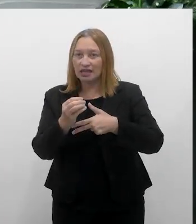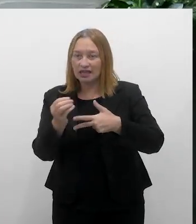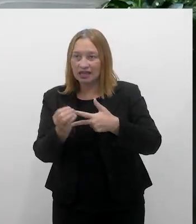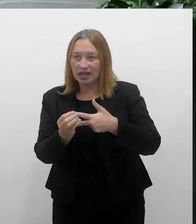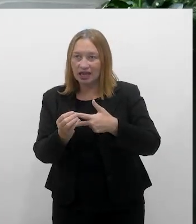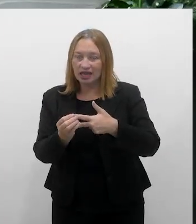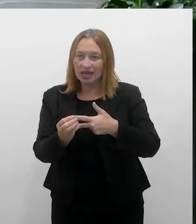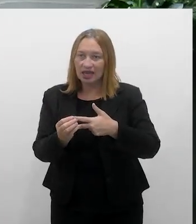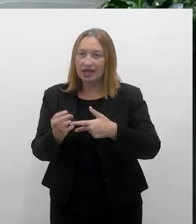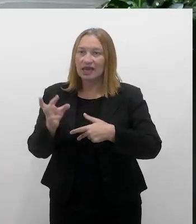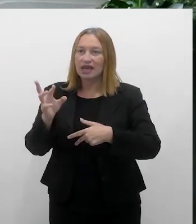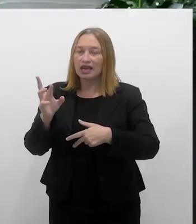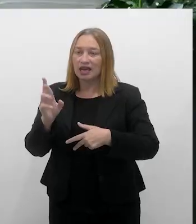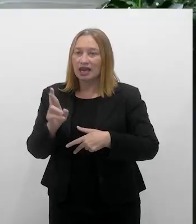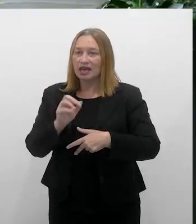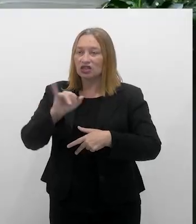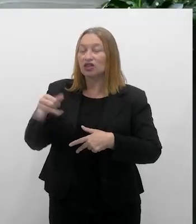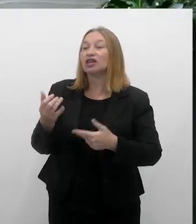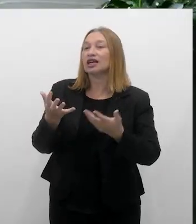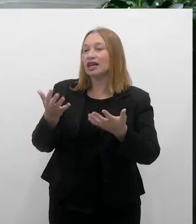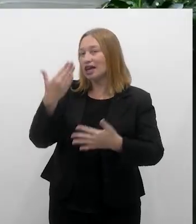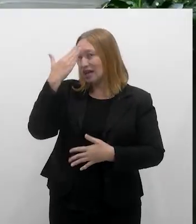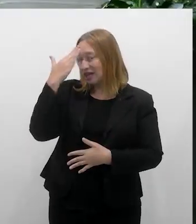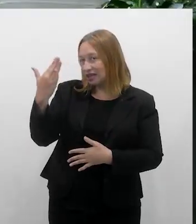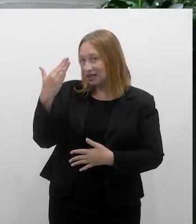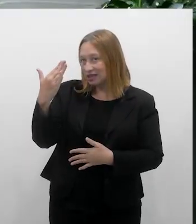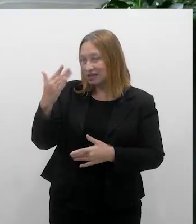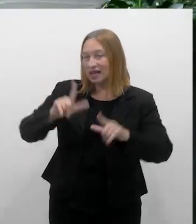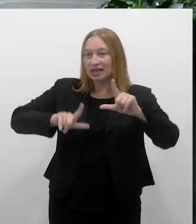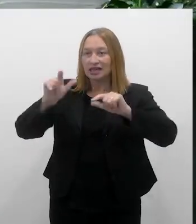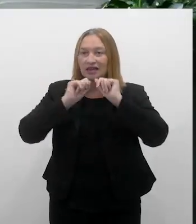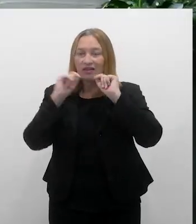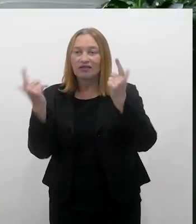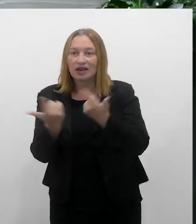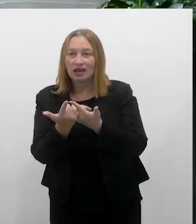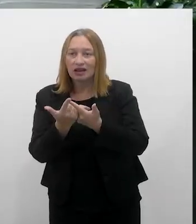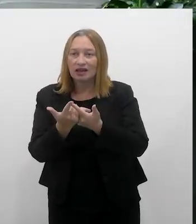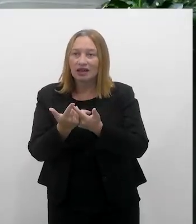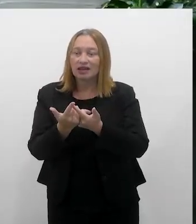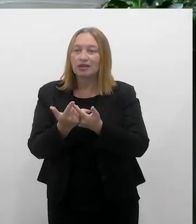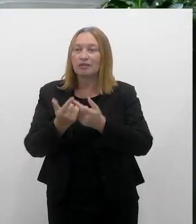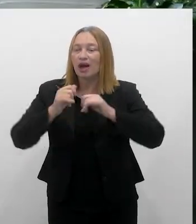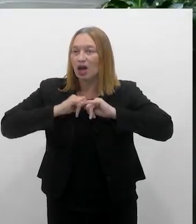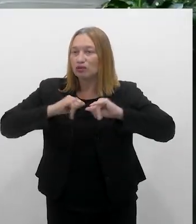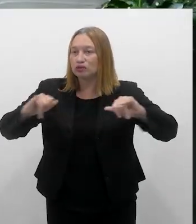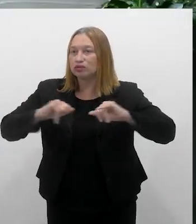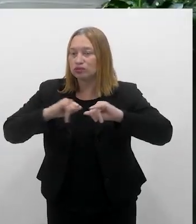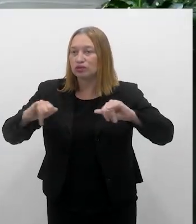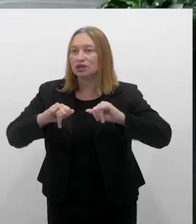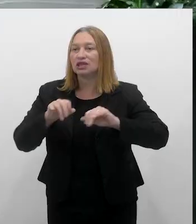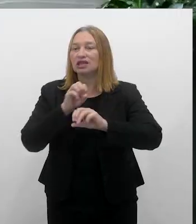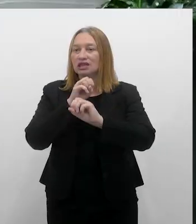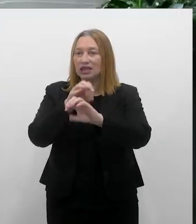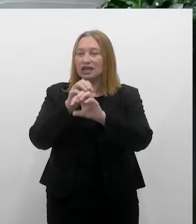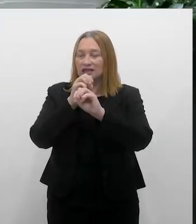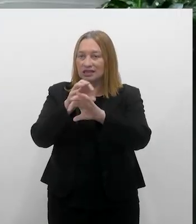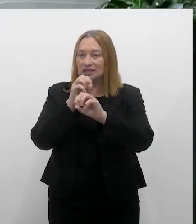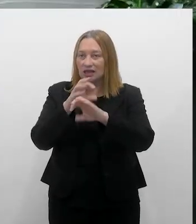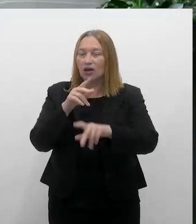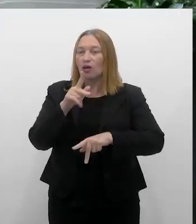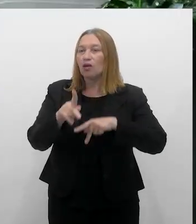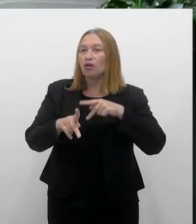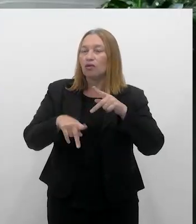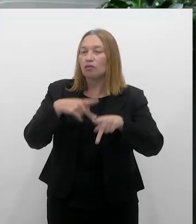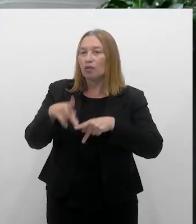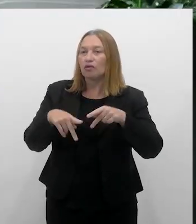quero agradecer a parceria com a Alerj, que disponibilizou esse canal para a transmissão das aulas. Então, a população em geral